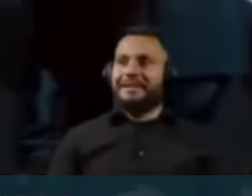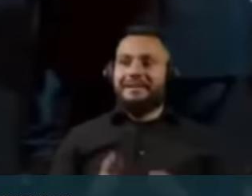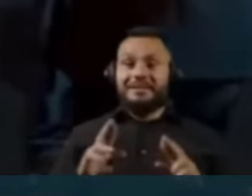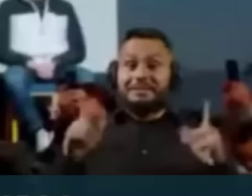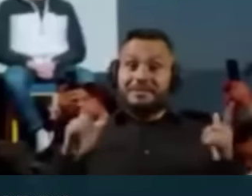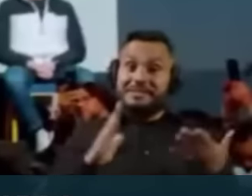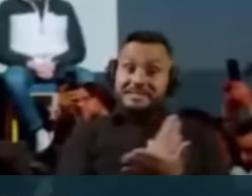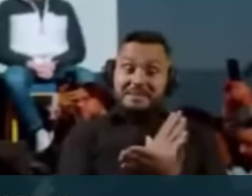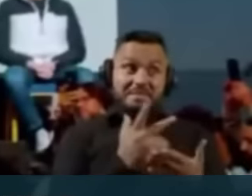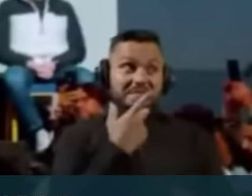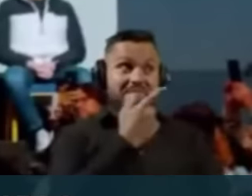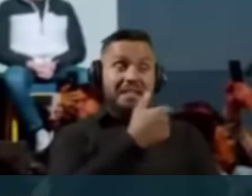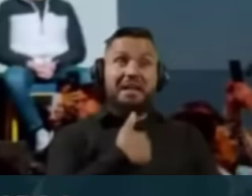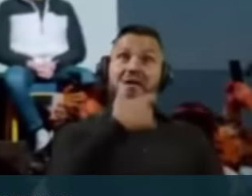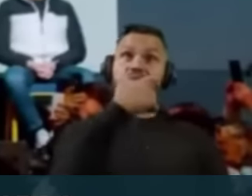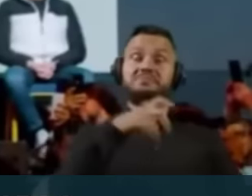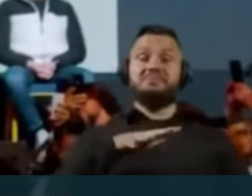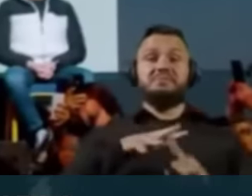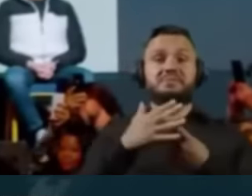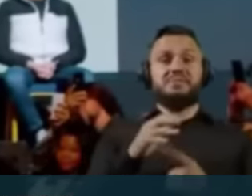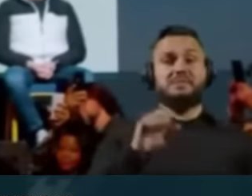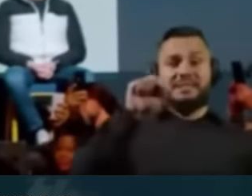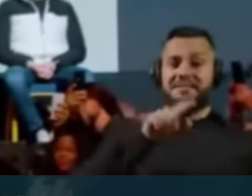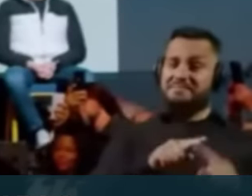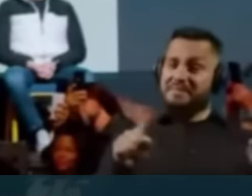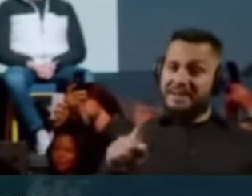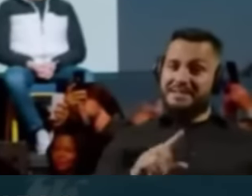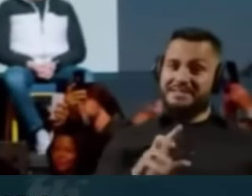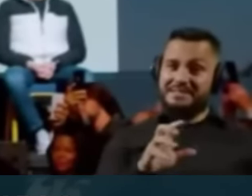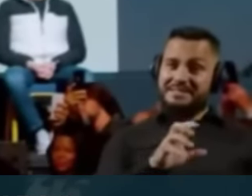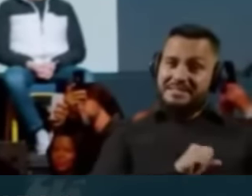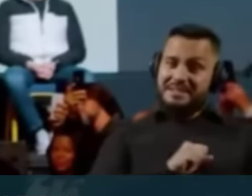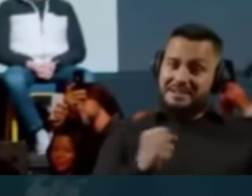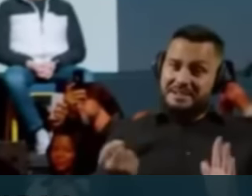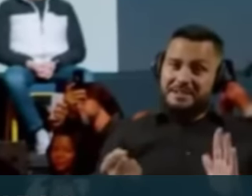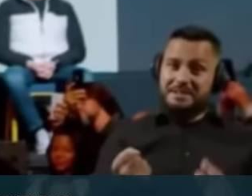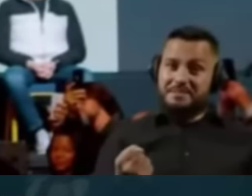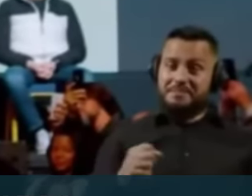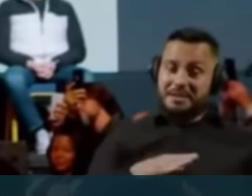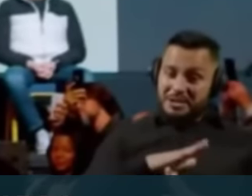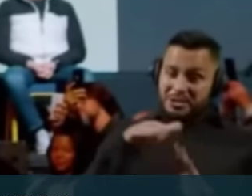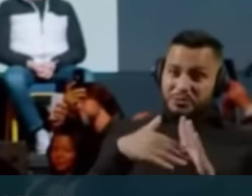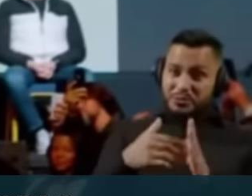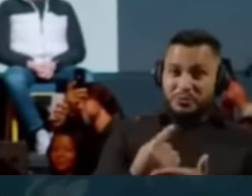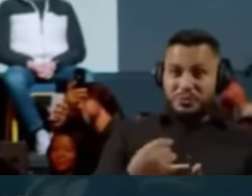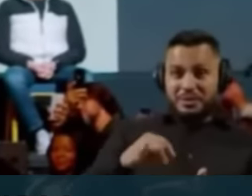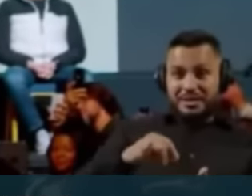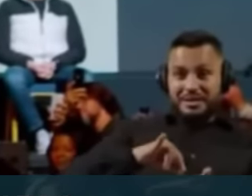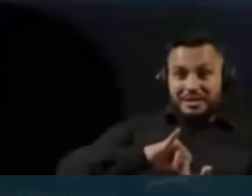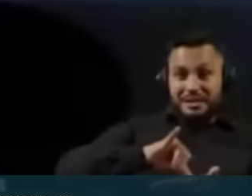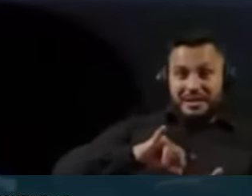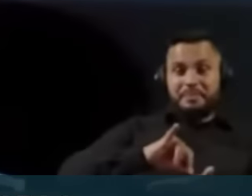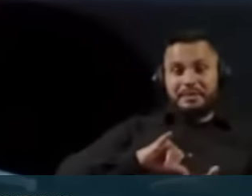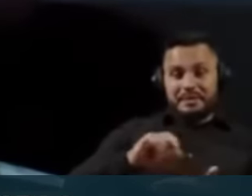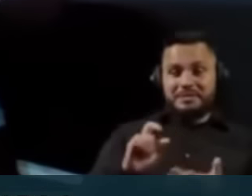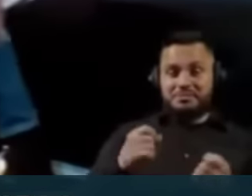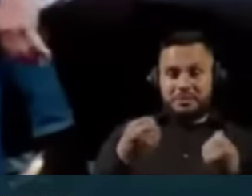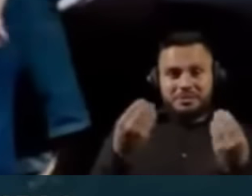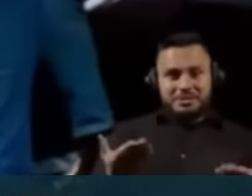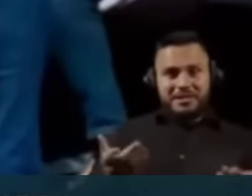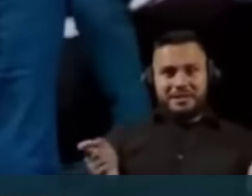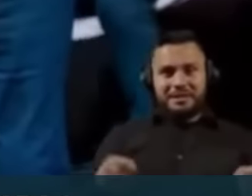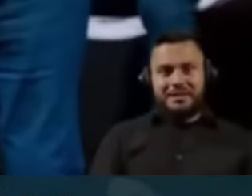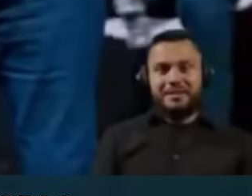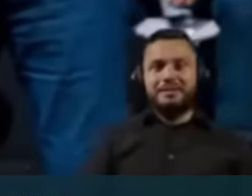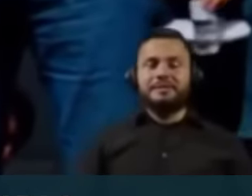pregam socialismo, mas amam o que o capitalismo pode oferecer. São, a gente